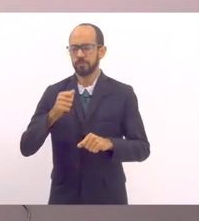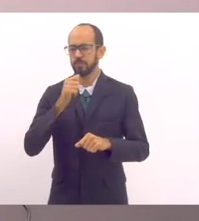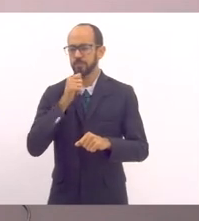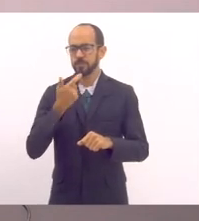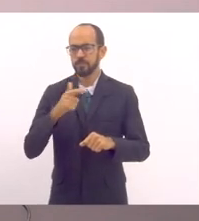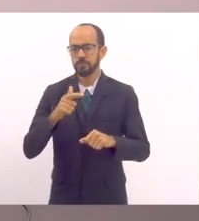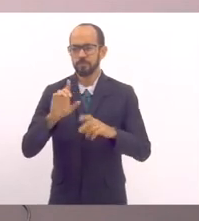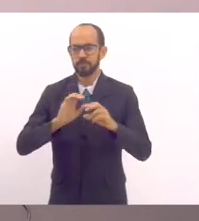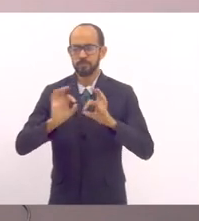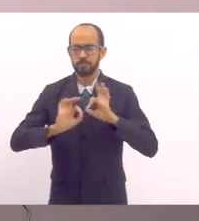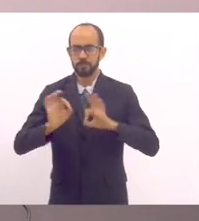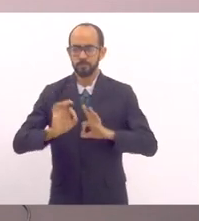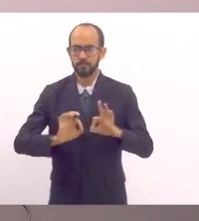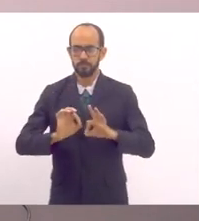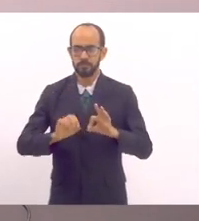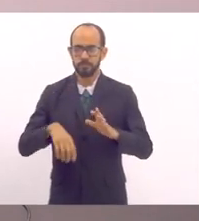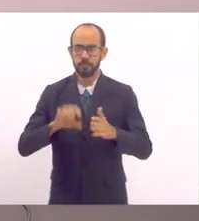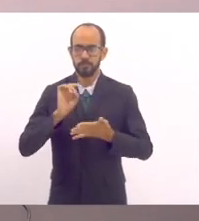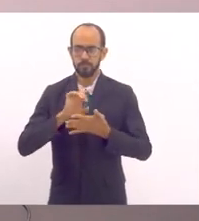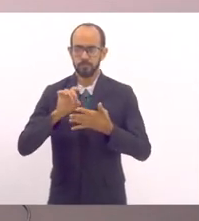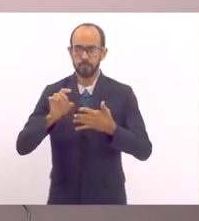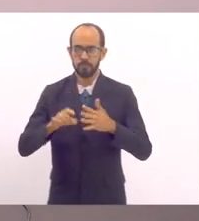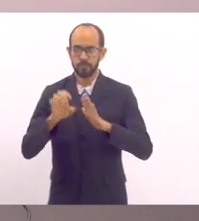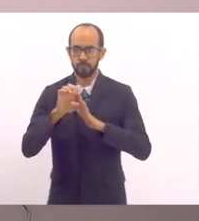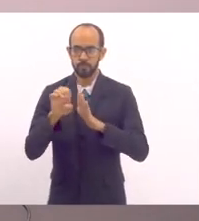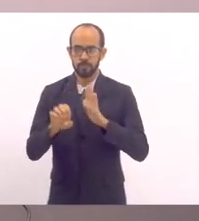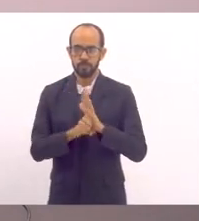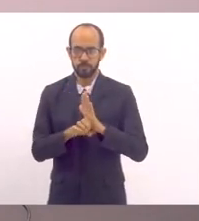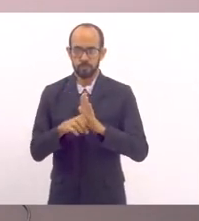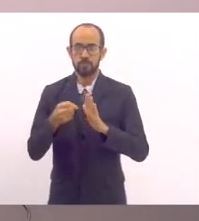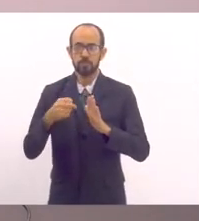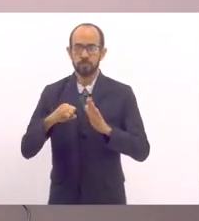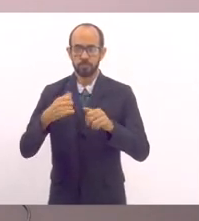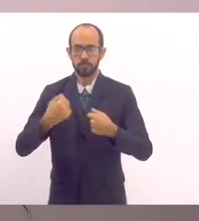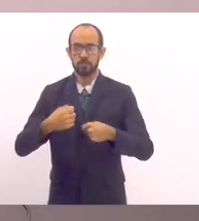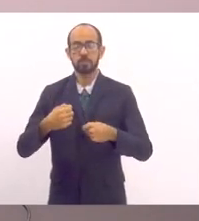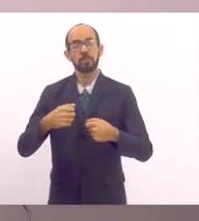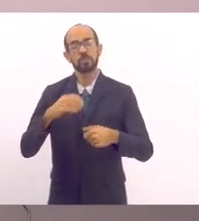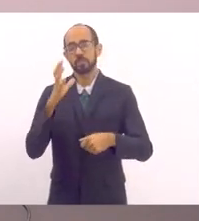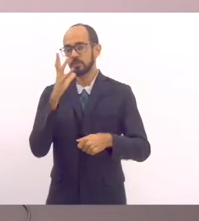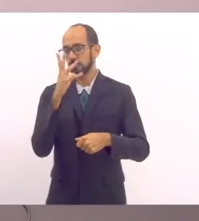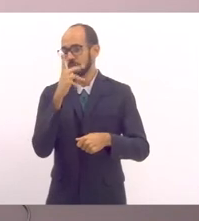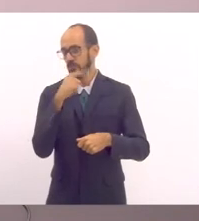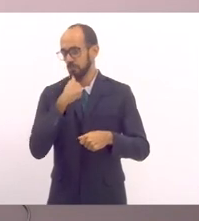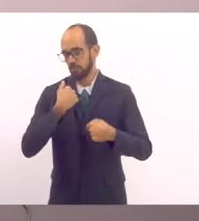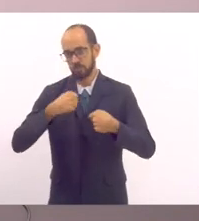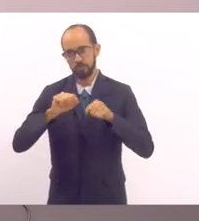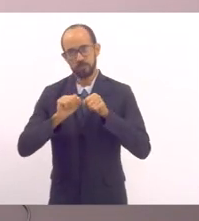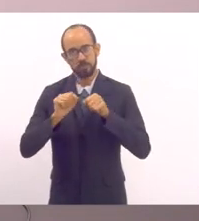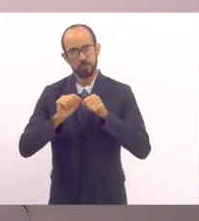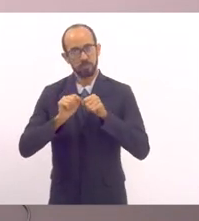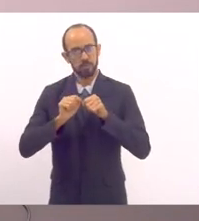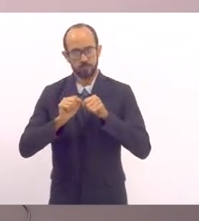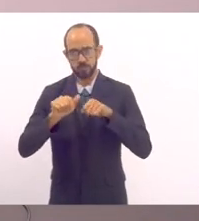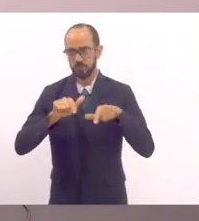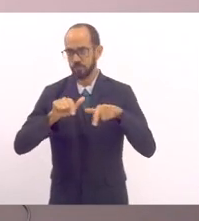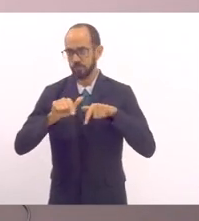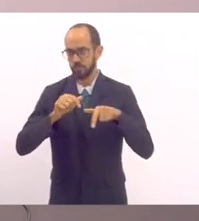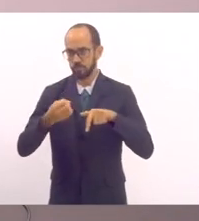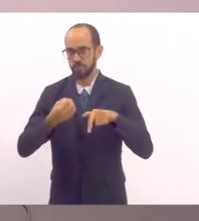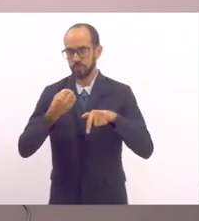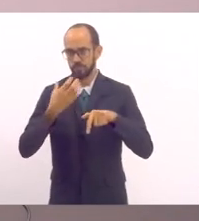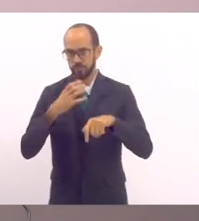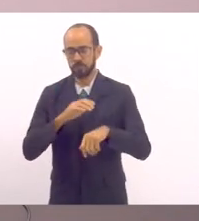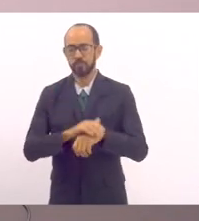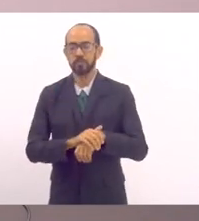preparado para debater, talvez, a emenda. Isso também, mesmo que tivesse, levaria um tempo para ter um trabalho profícuo. Não adianta debater superficialmente.